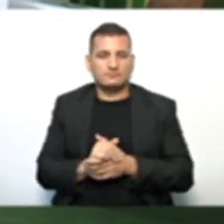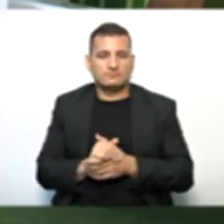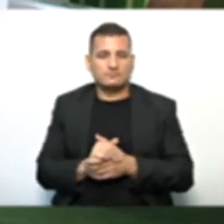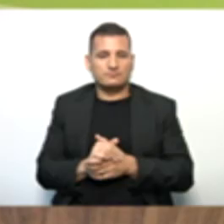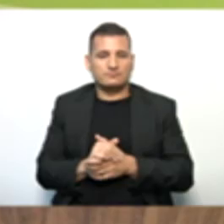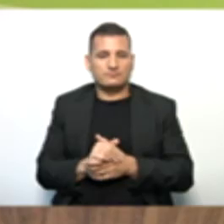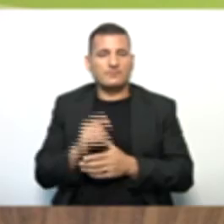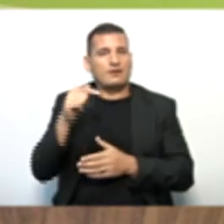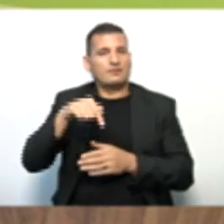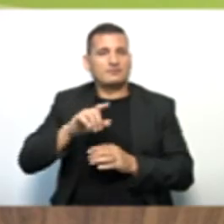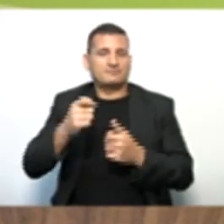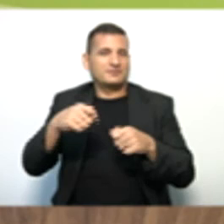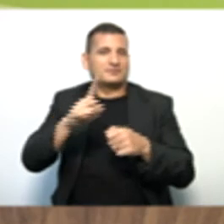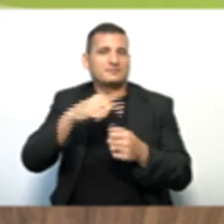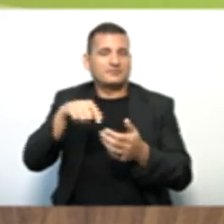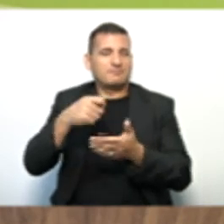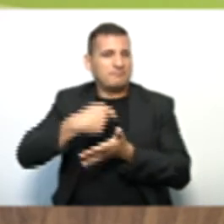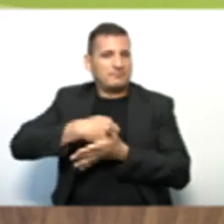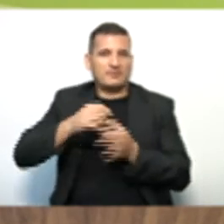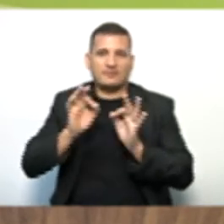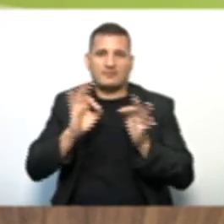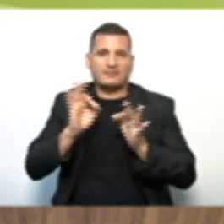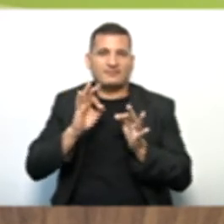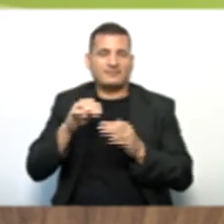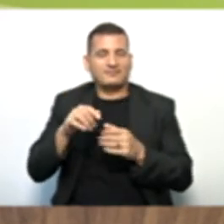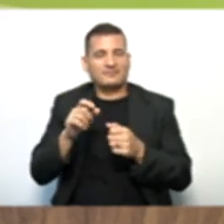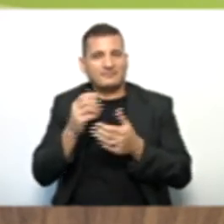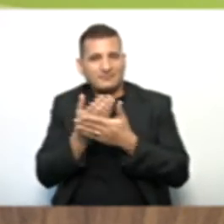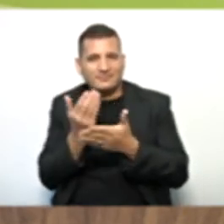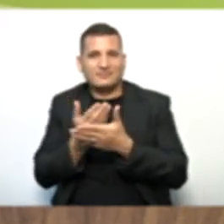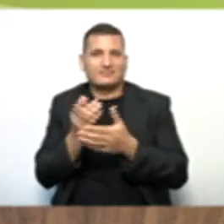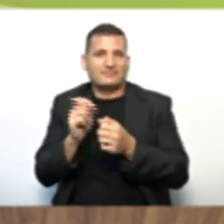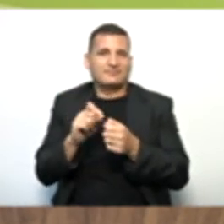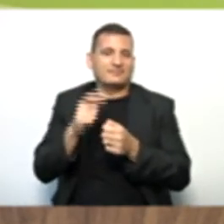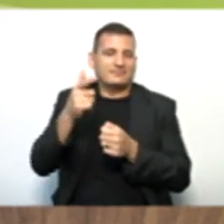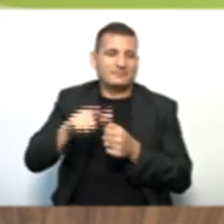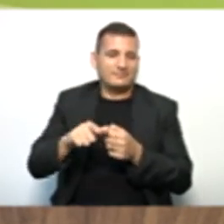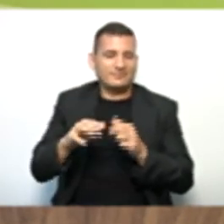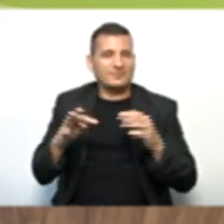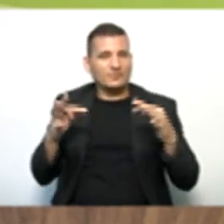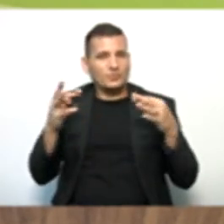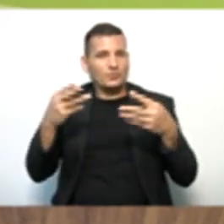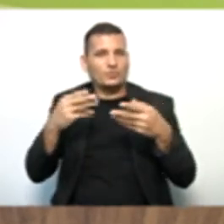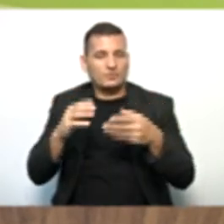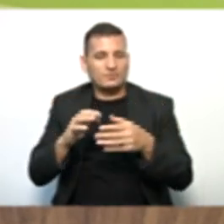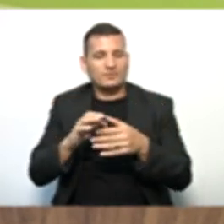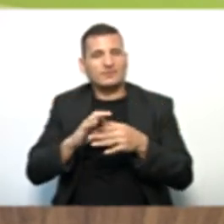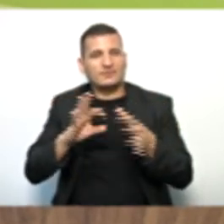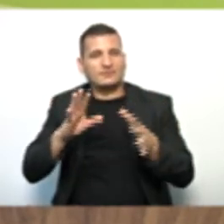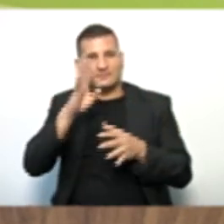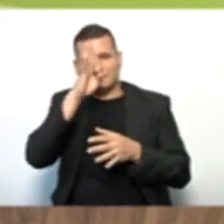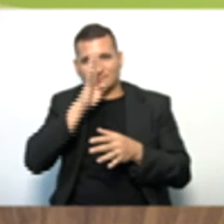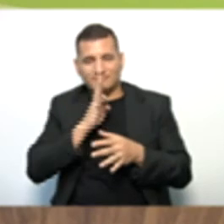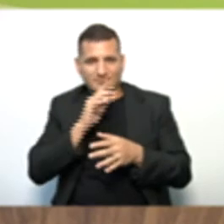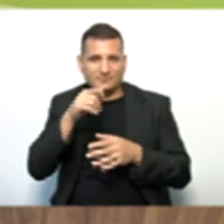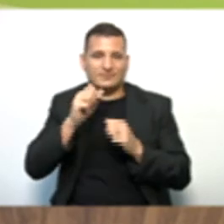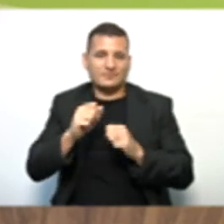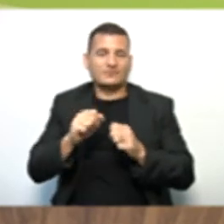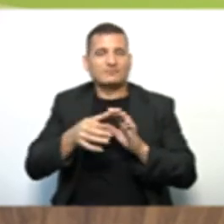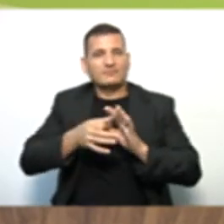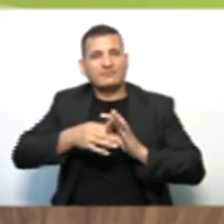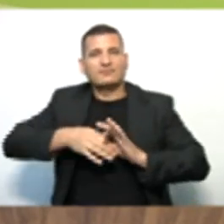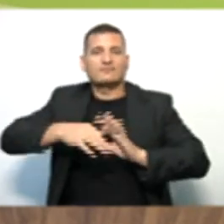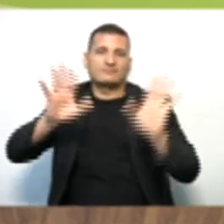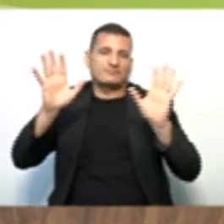Aqui a gente não cobra nada para vocês estudarem, refazerem, né? Tudo é grátis. Vocês podem ficar à vontade